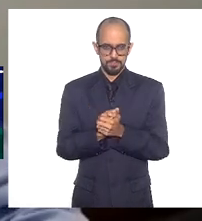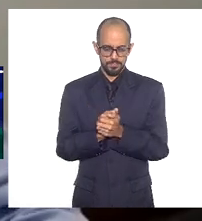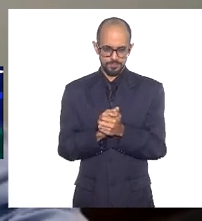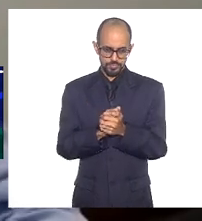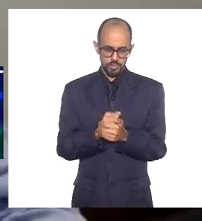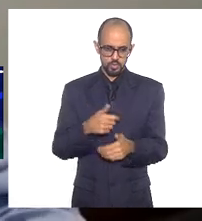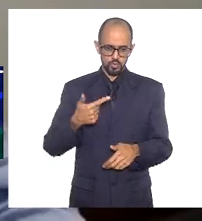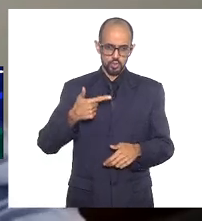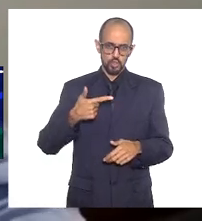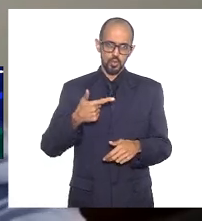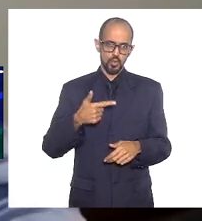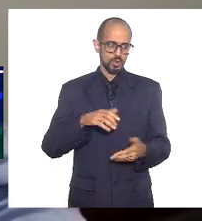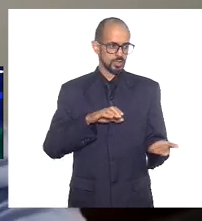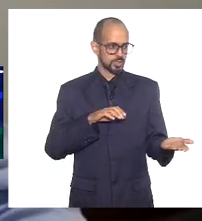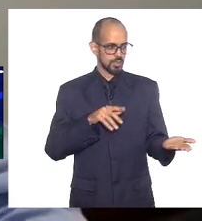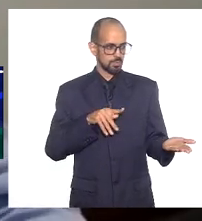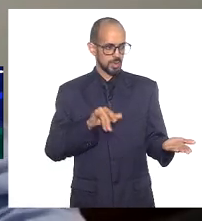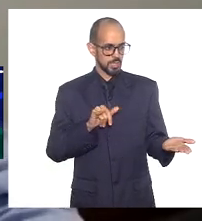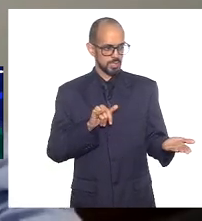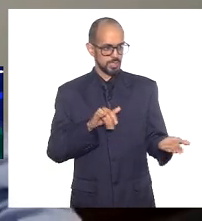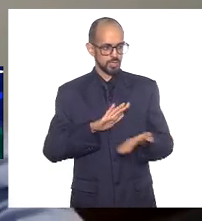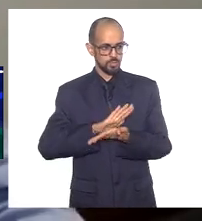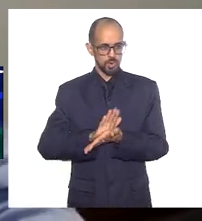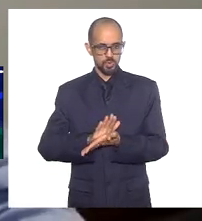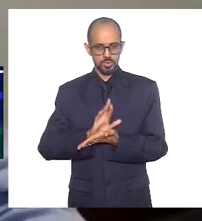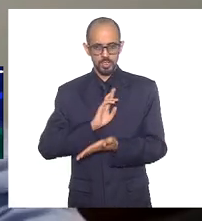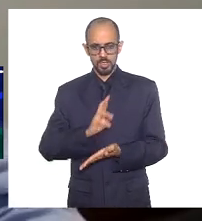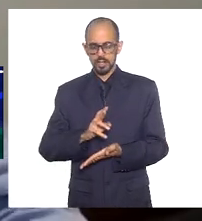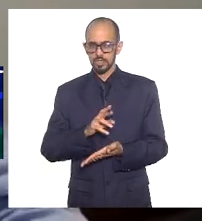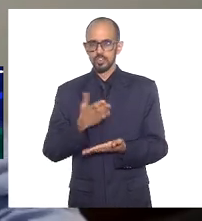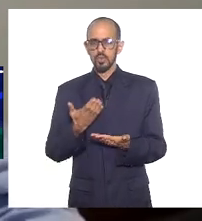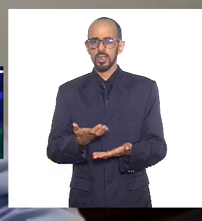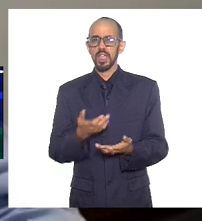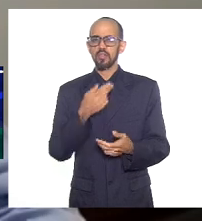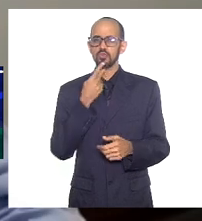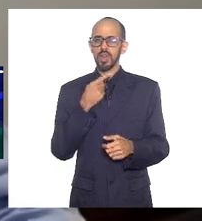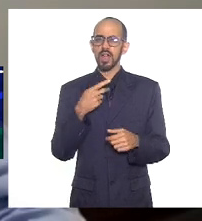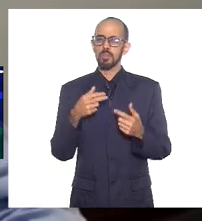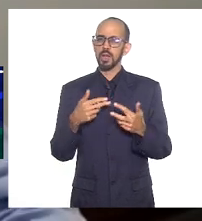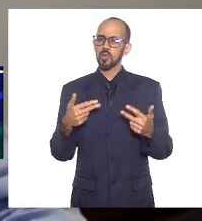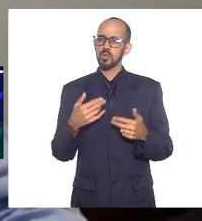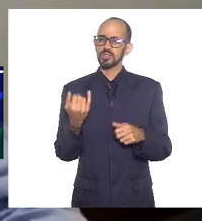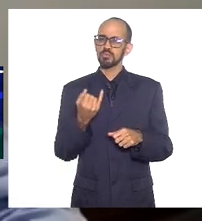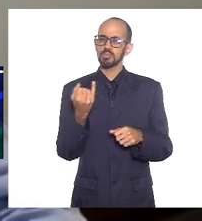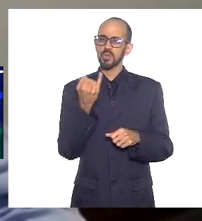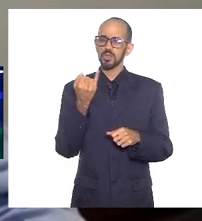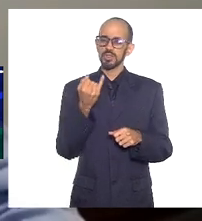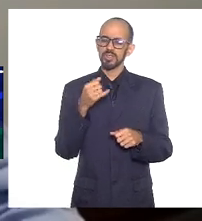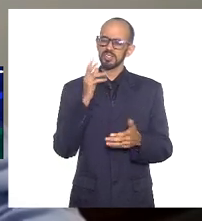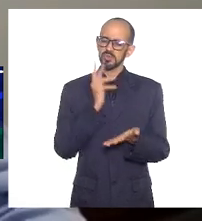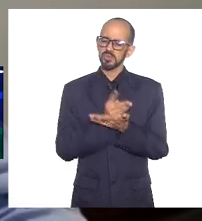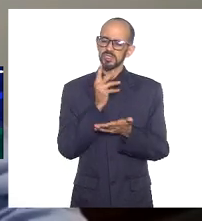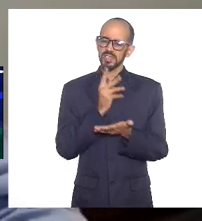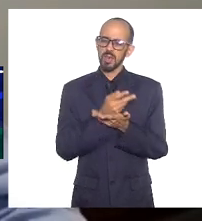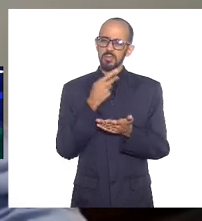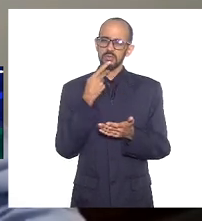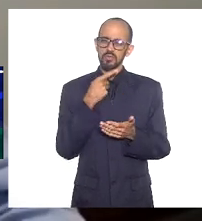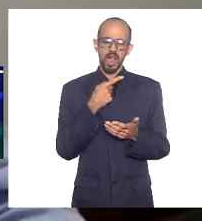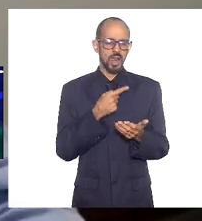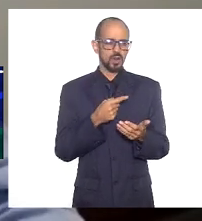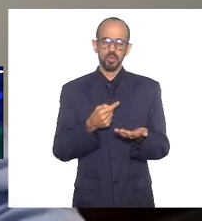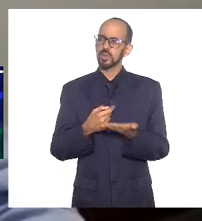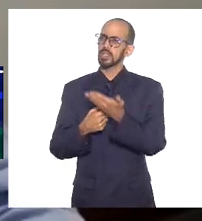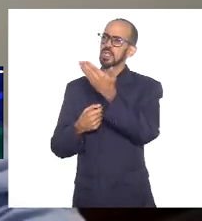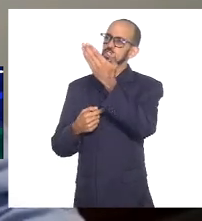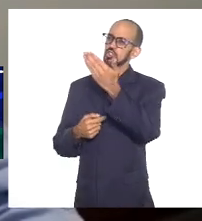presidindo CPI da intolerância religiosa e eu quero destacar um aspecto que eu tenho batido nesta tecla e vossa excelência vem com ela novamente